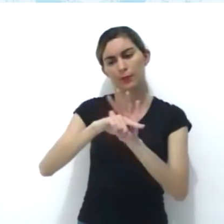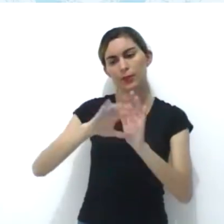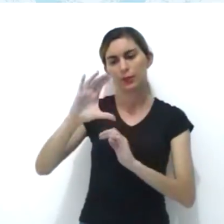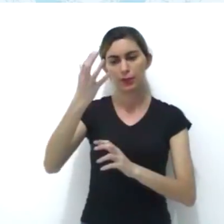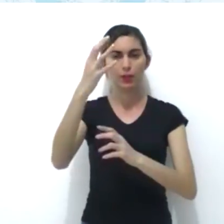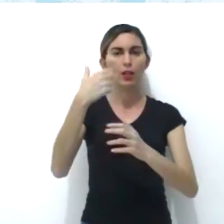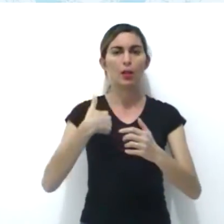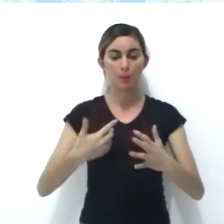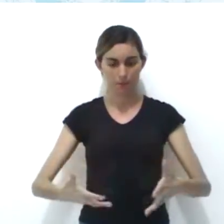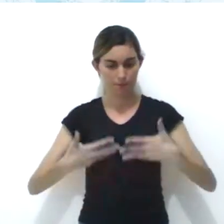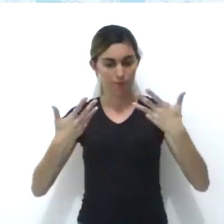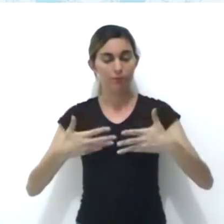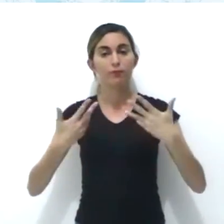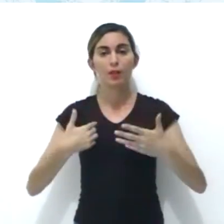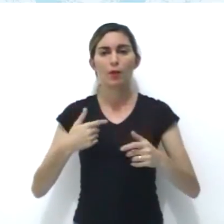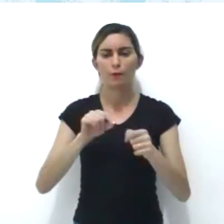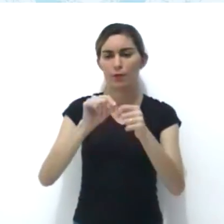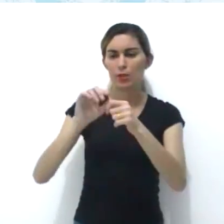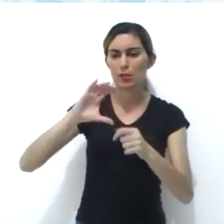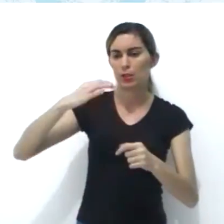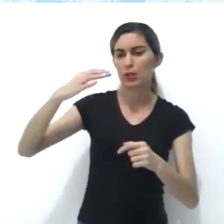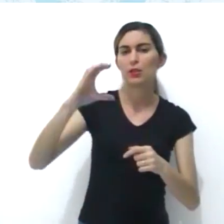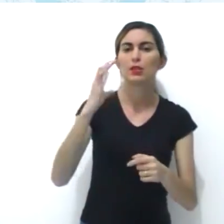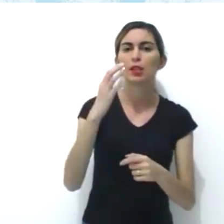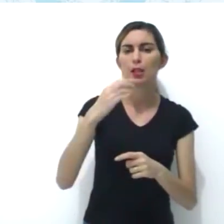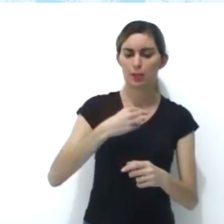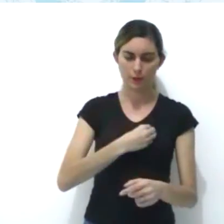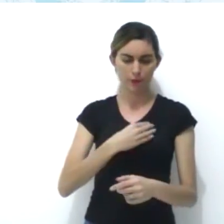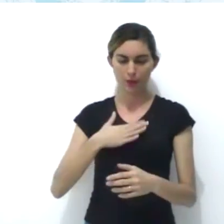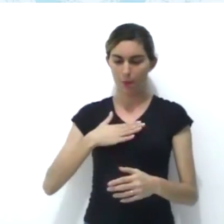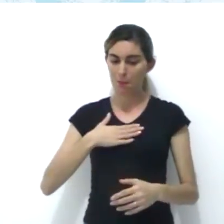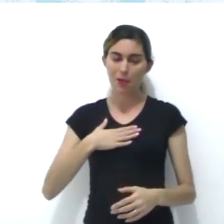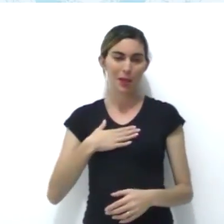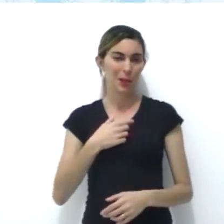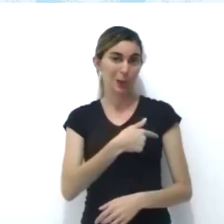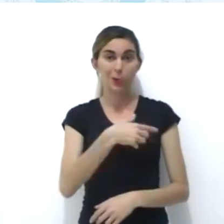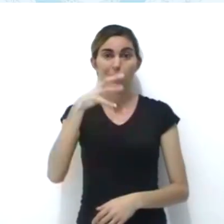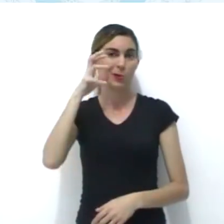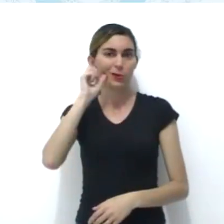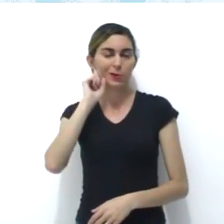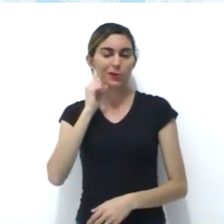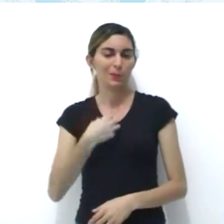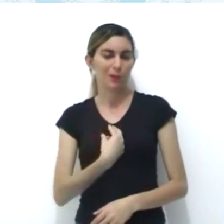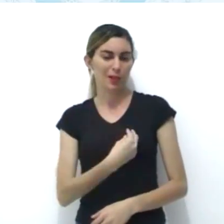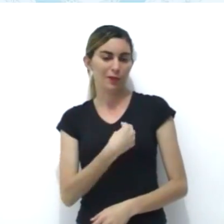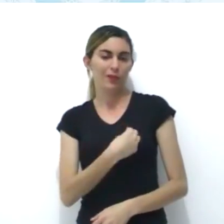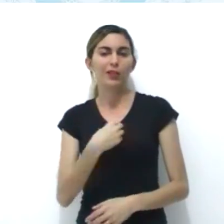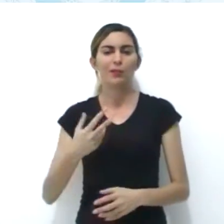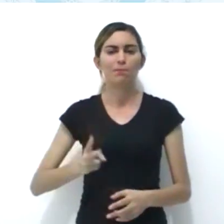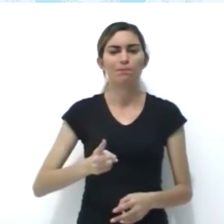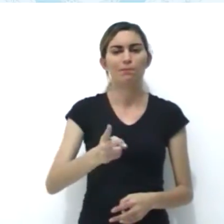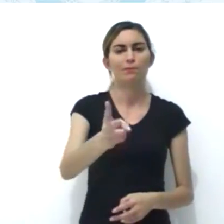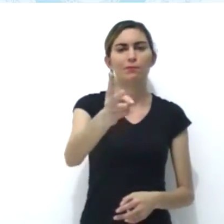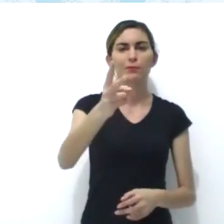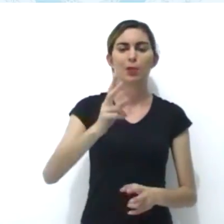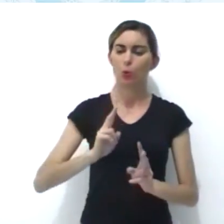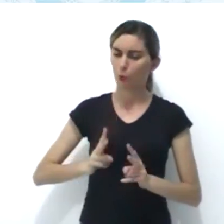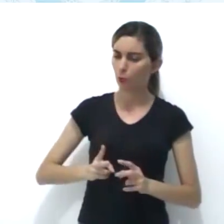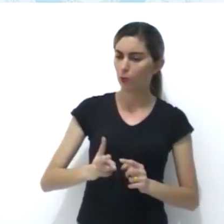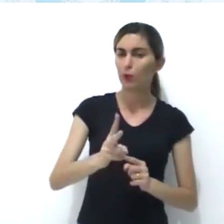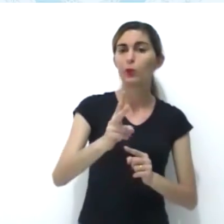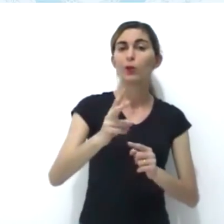me incentivar a querer fazer ciência pelo resto da vida, que eu me arrepio toda quando eu escuto um negócio desse, e com isso ser